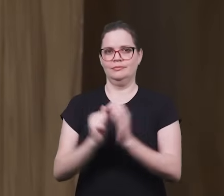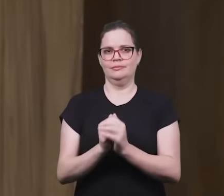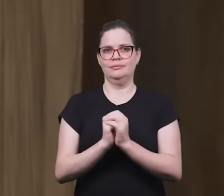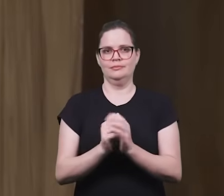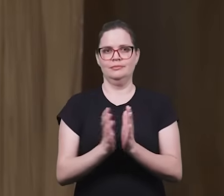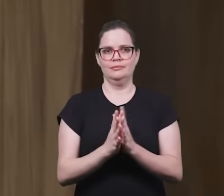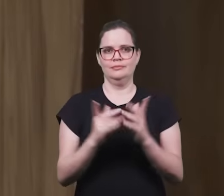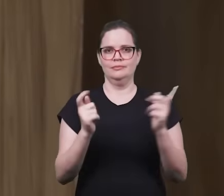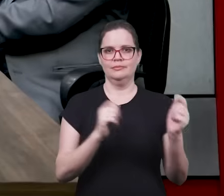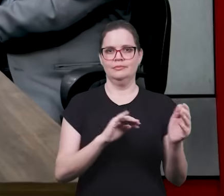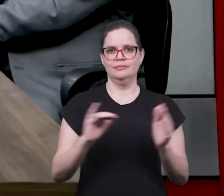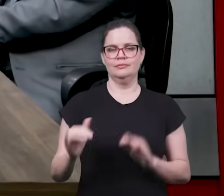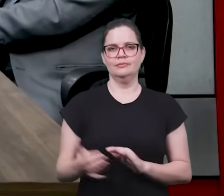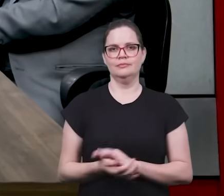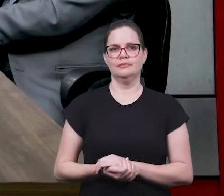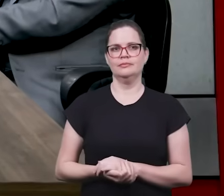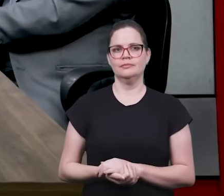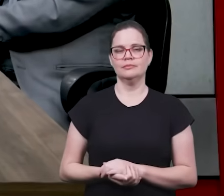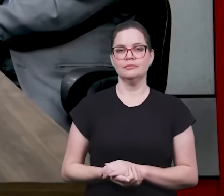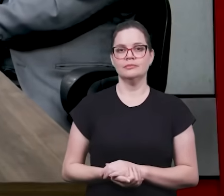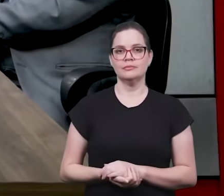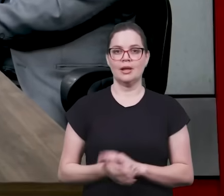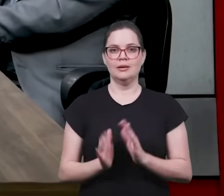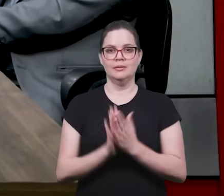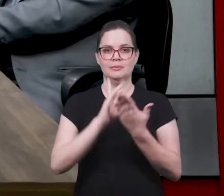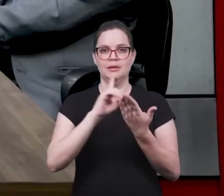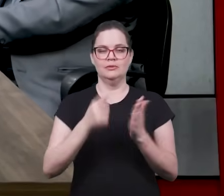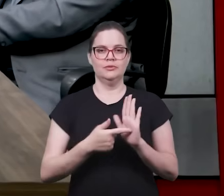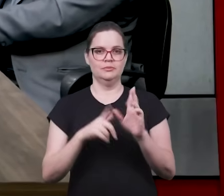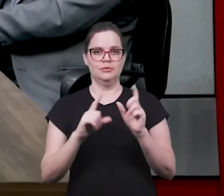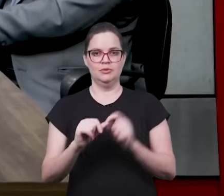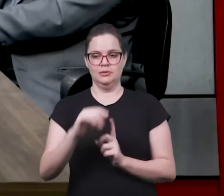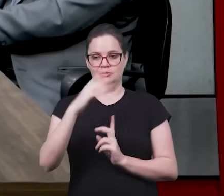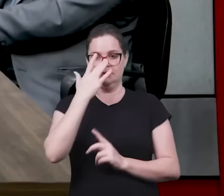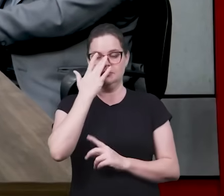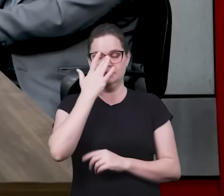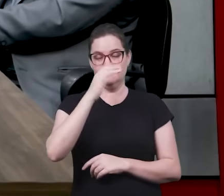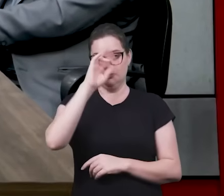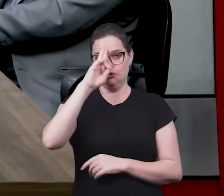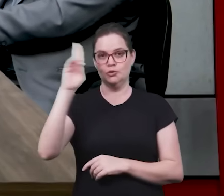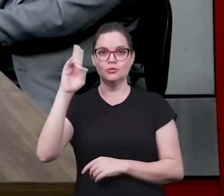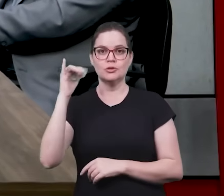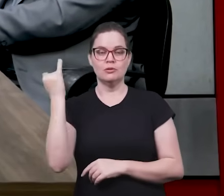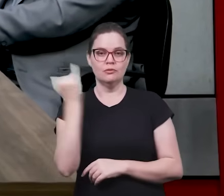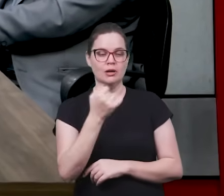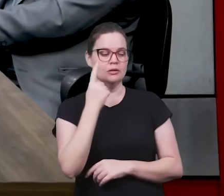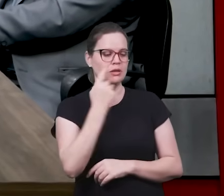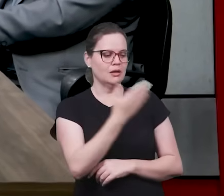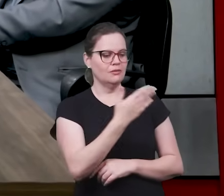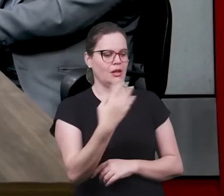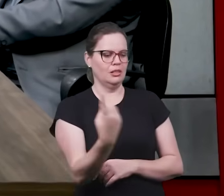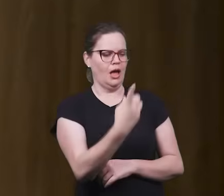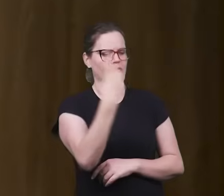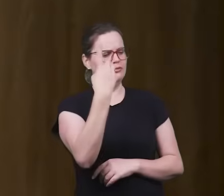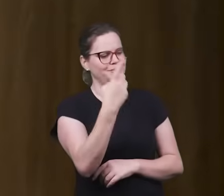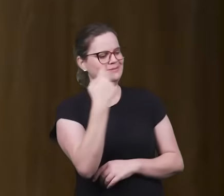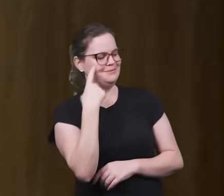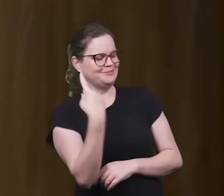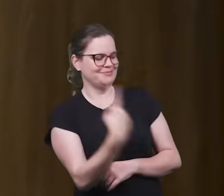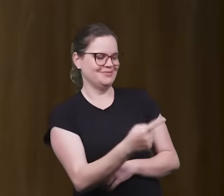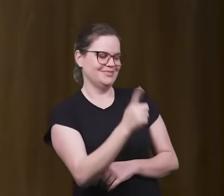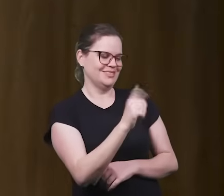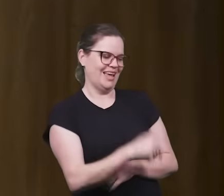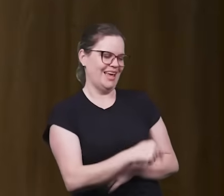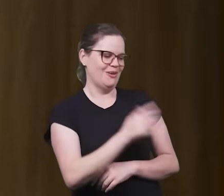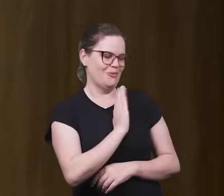Louvado seja o nome do Senhor. A palavra nos fala, né, que o Senhor disse assim, que achei Davi homem segundo o